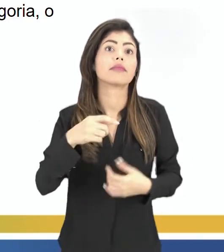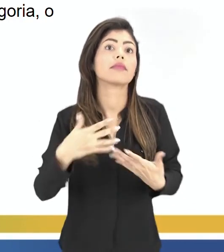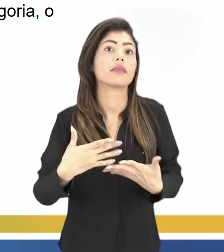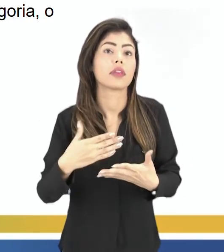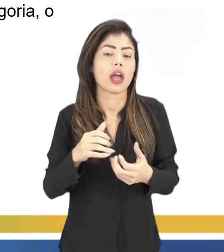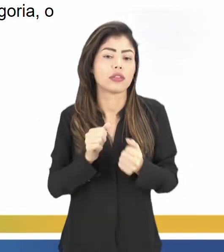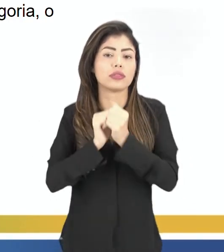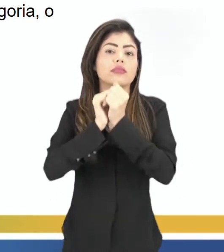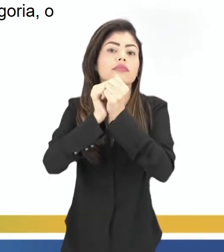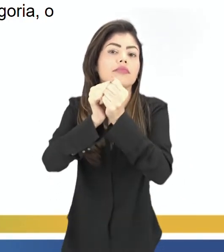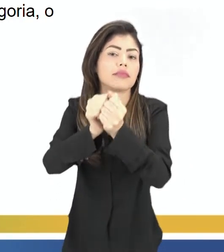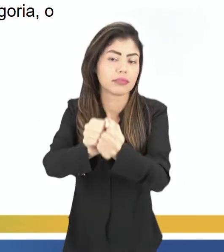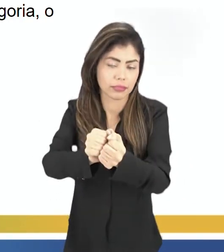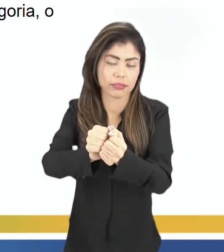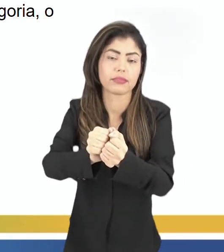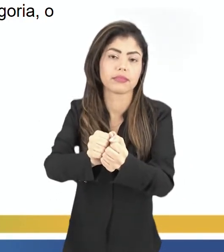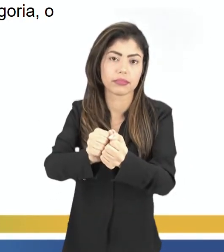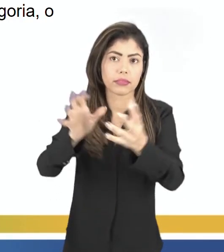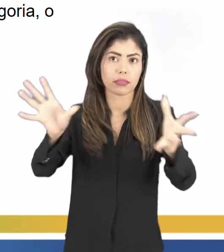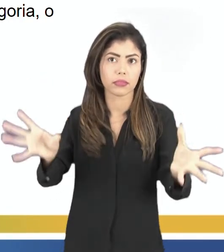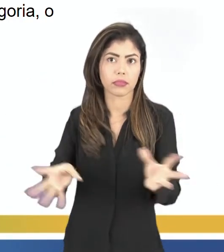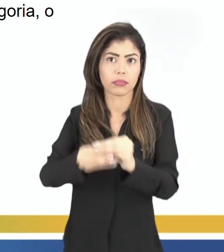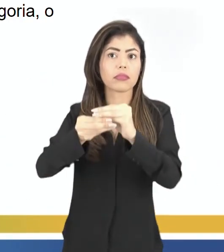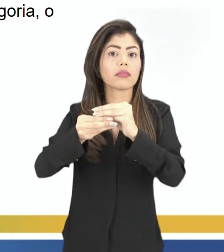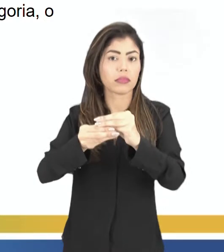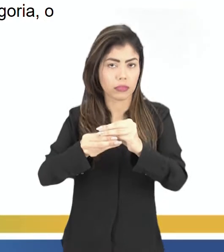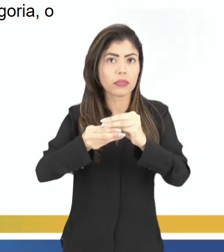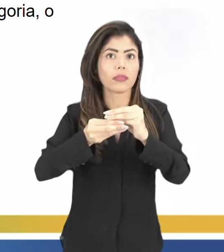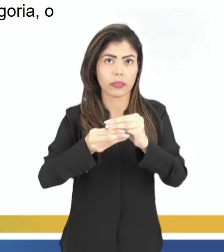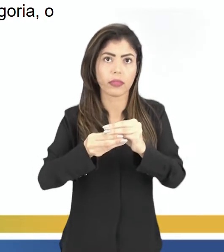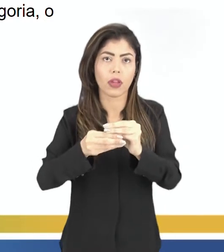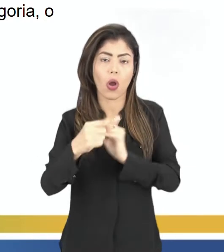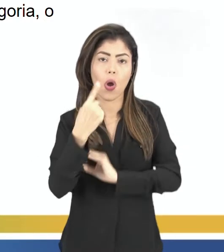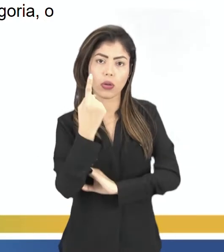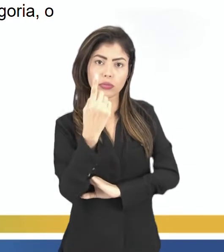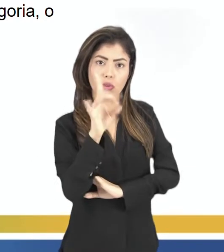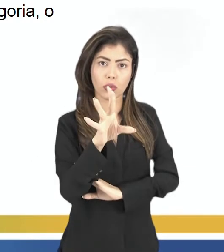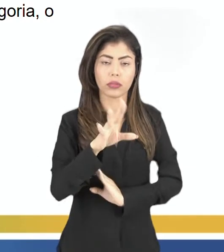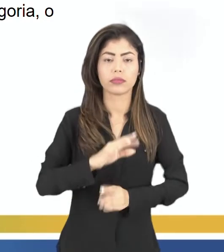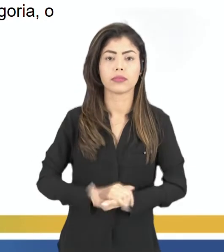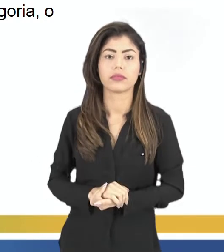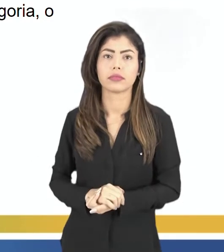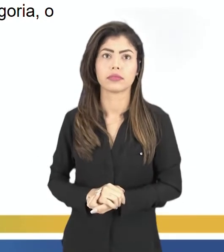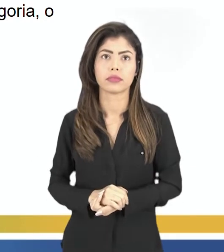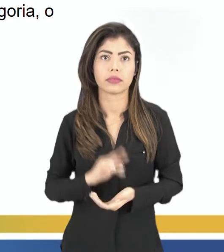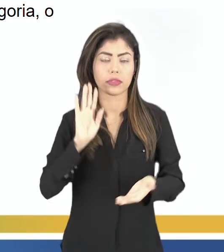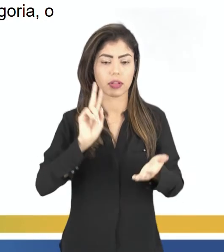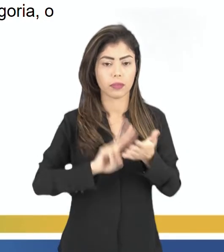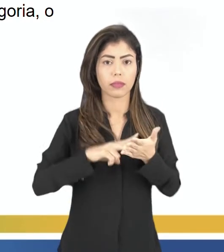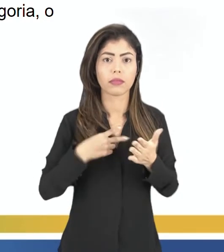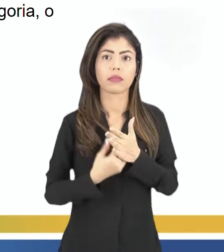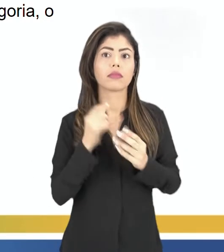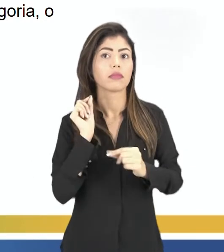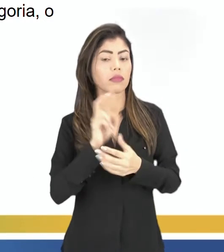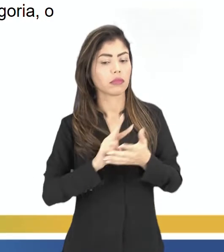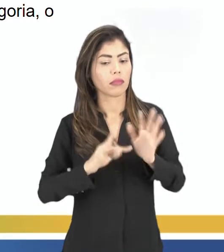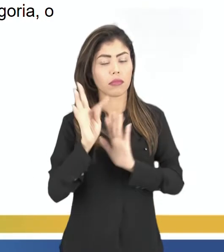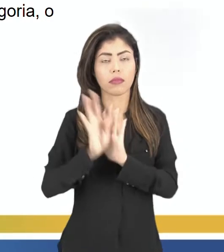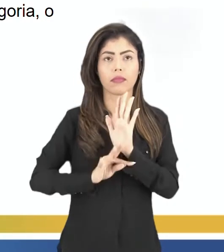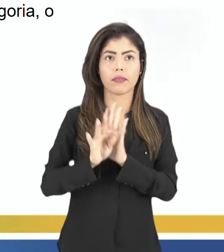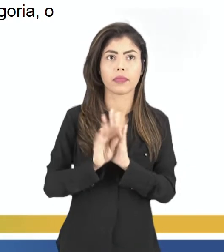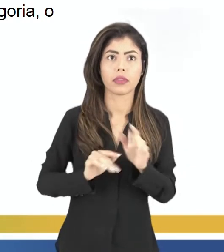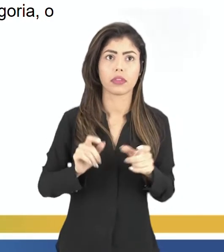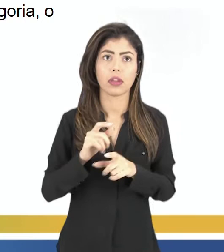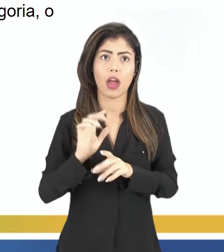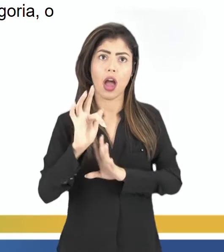união, a completude das duas partes tentando formar um todo. É interpretação de texto, autoconhecimento como